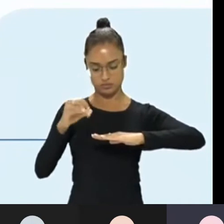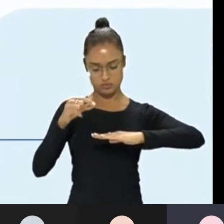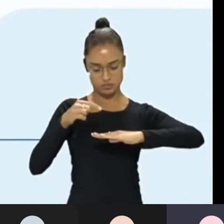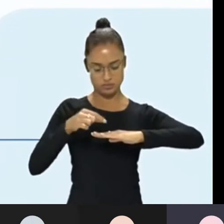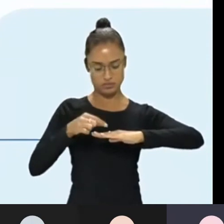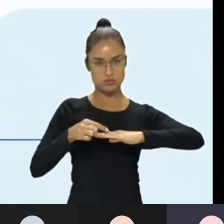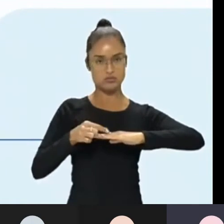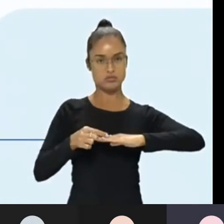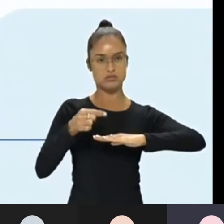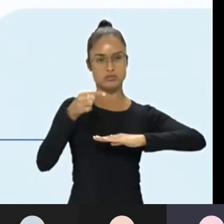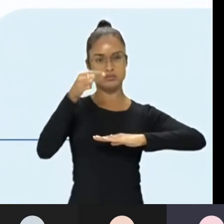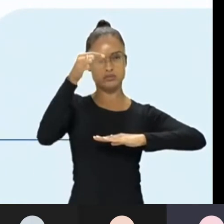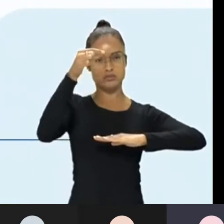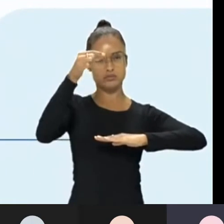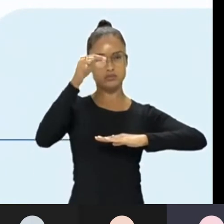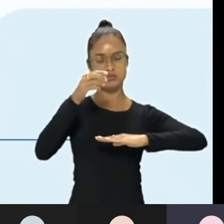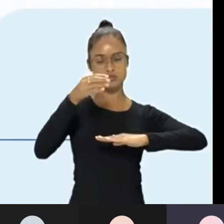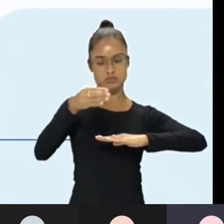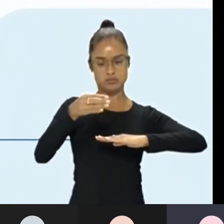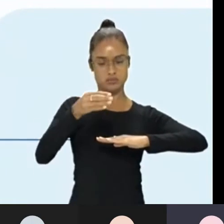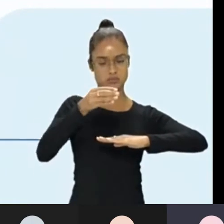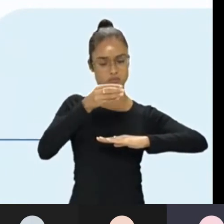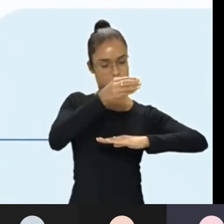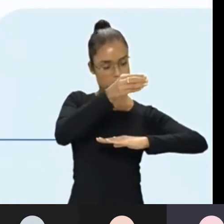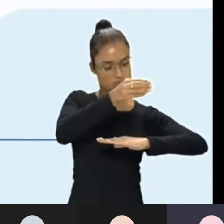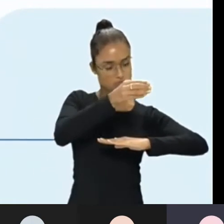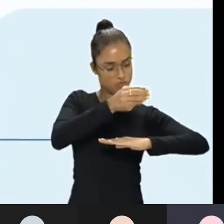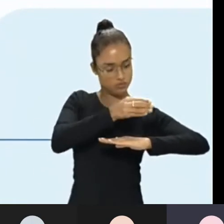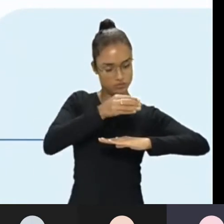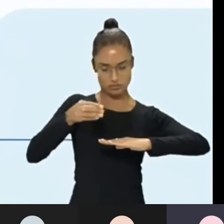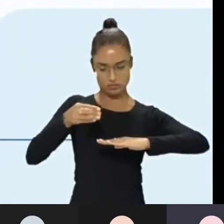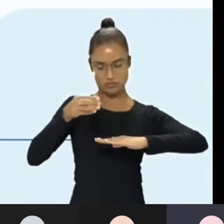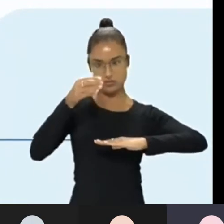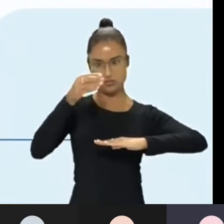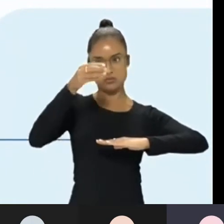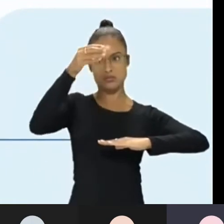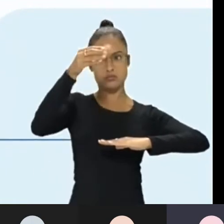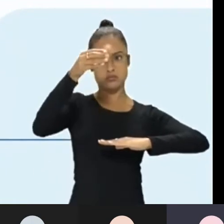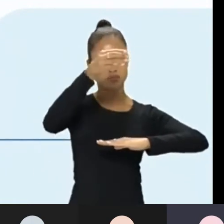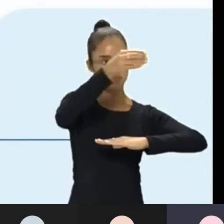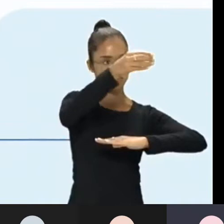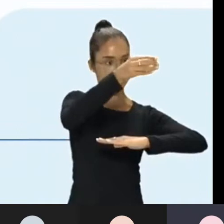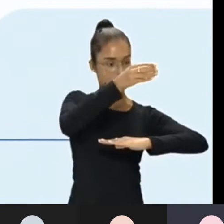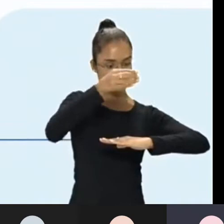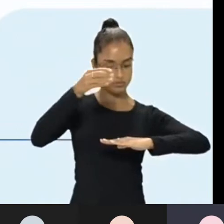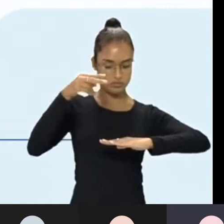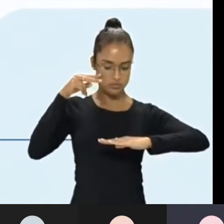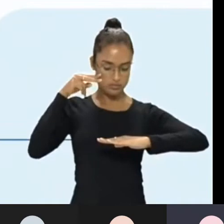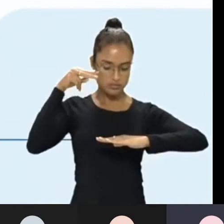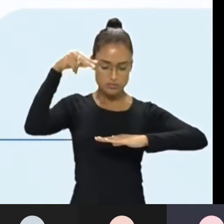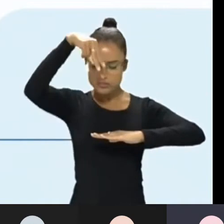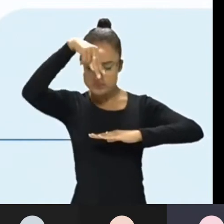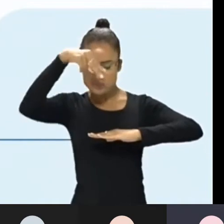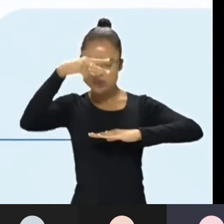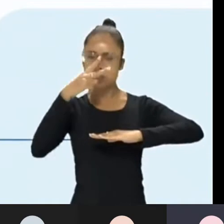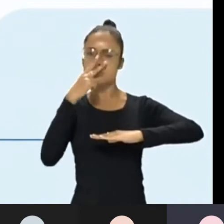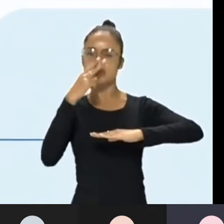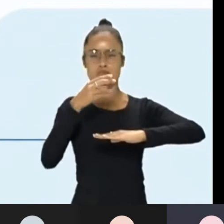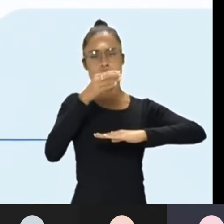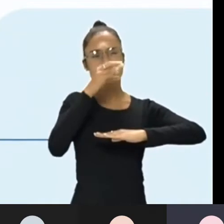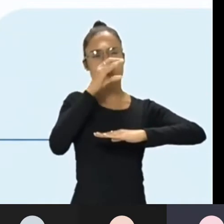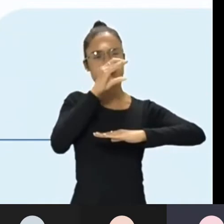blocos expandidos e ver o detalhe das partes internas do volume. Então, é